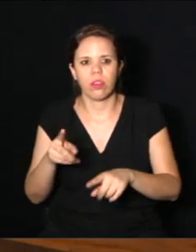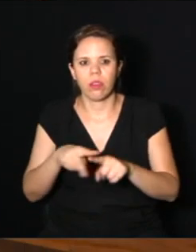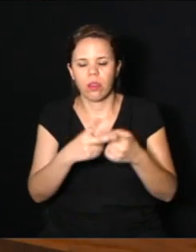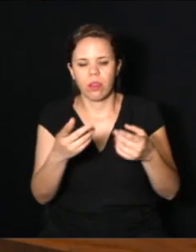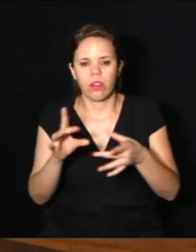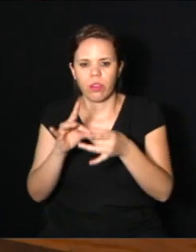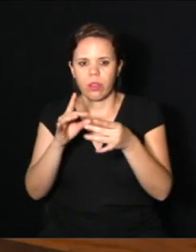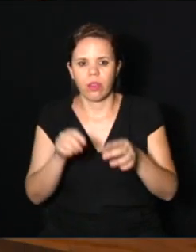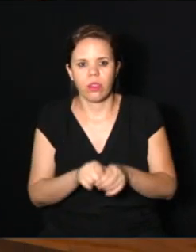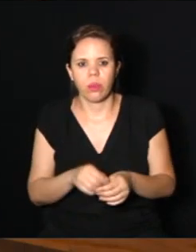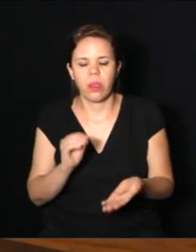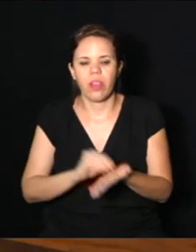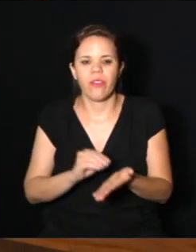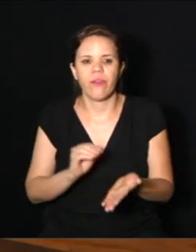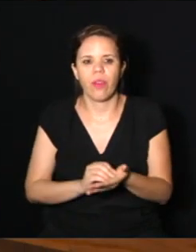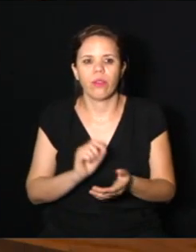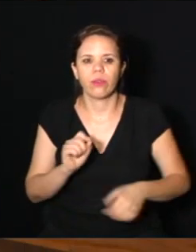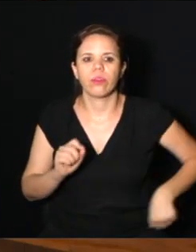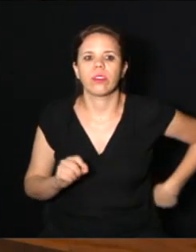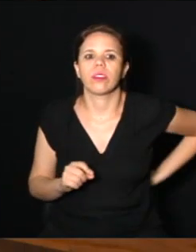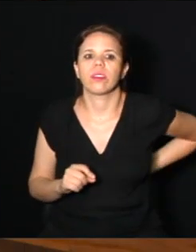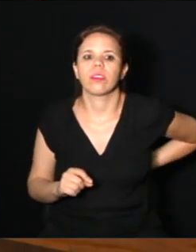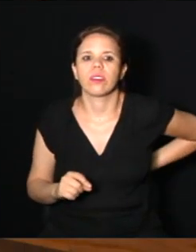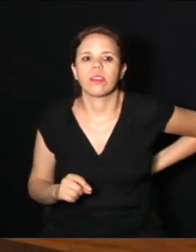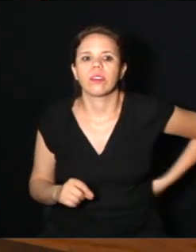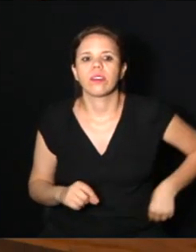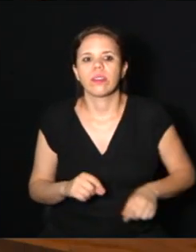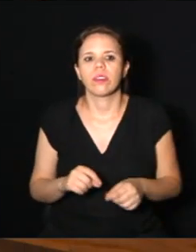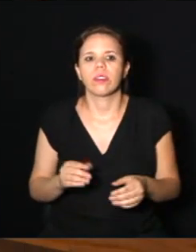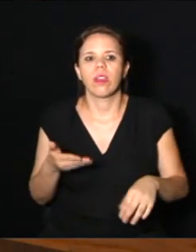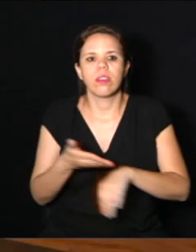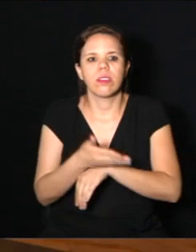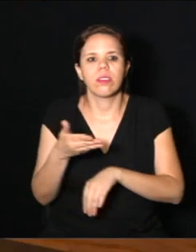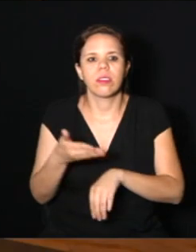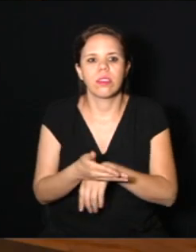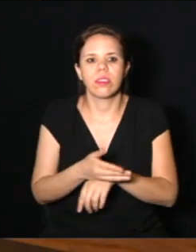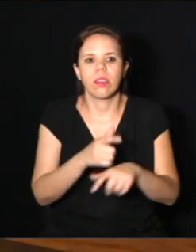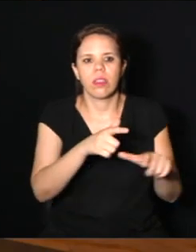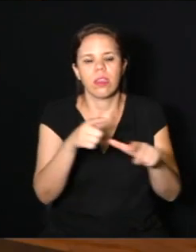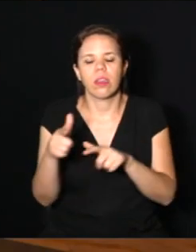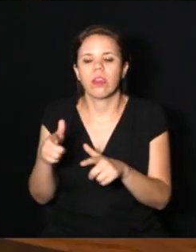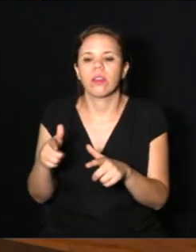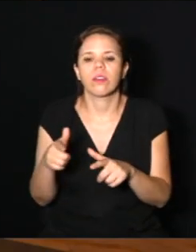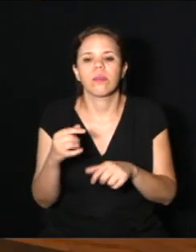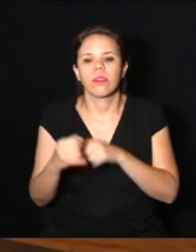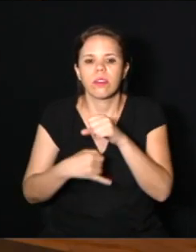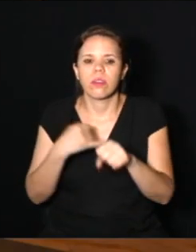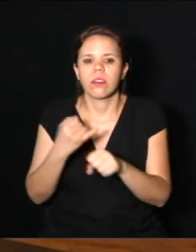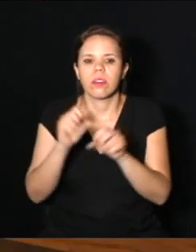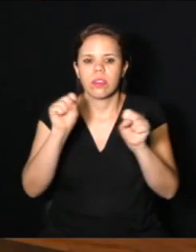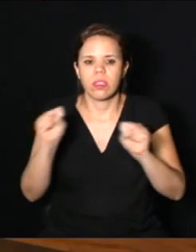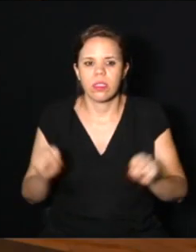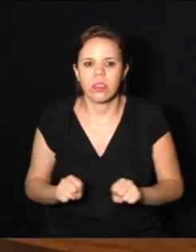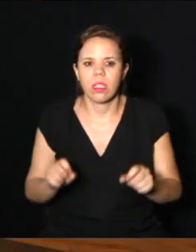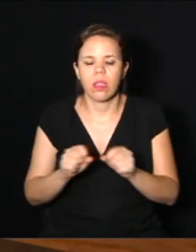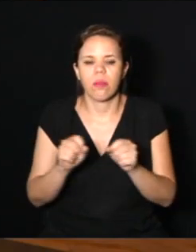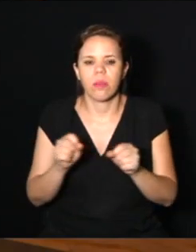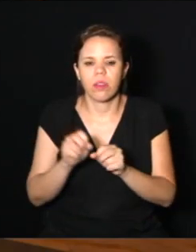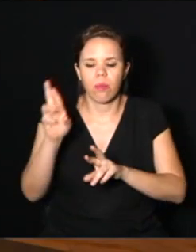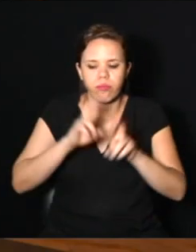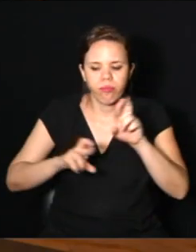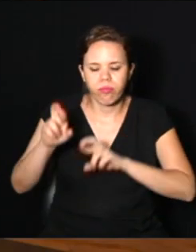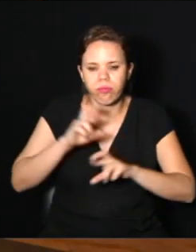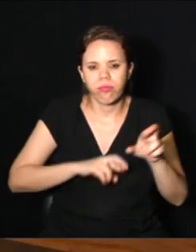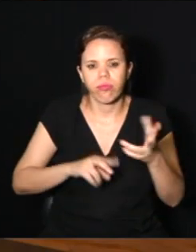vínculos, ausência de acesso amplo ao prontuário eletrônico, inviabilizando ações como monitoramento e intervenção em